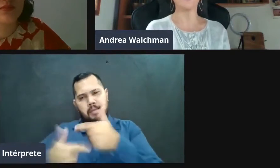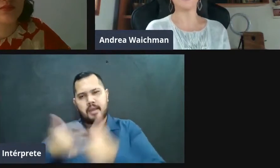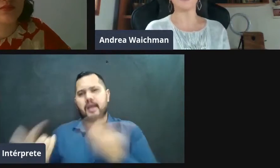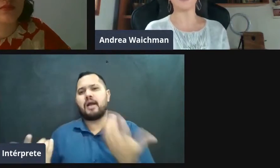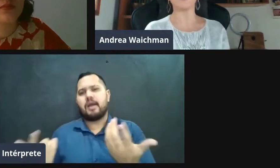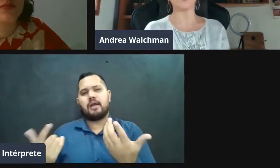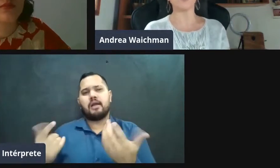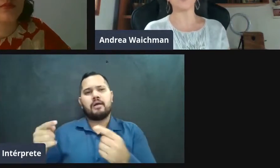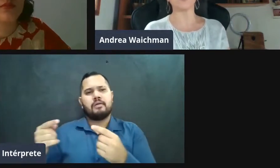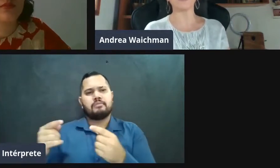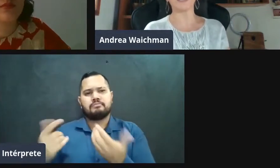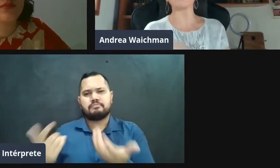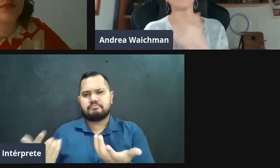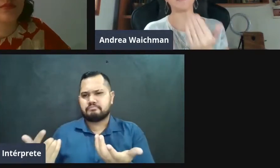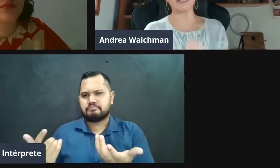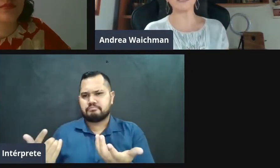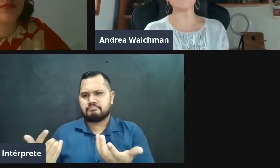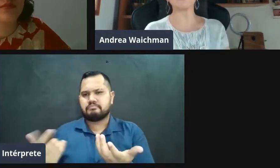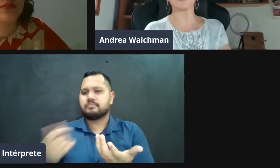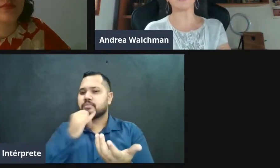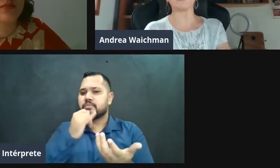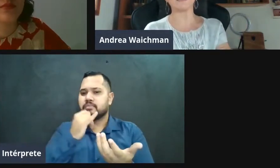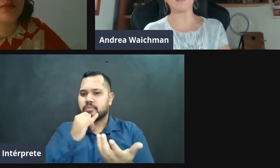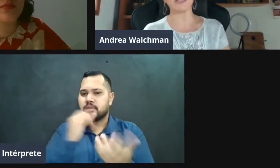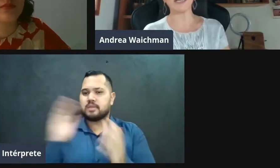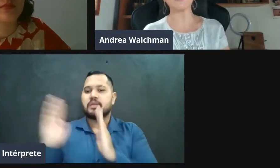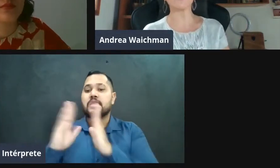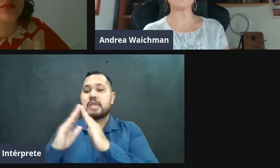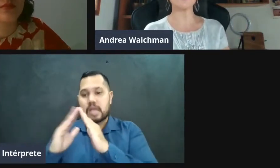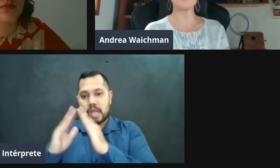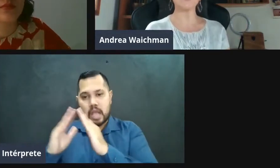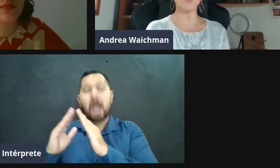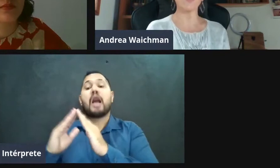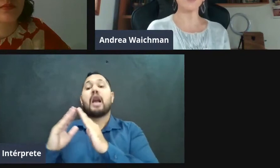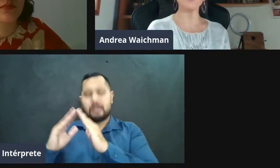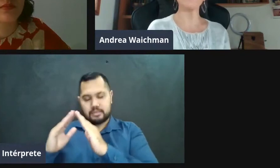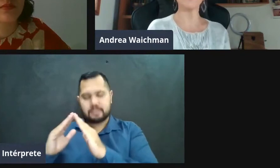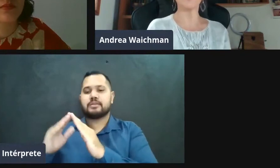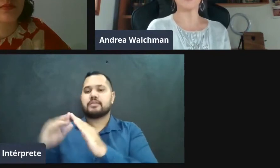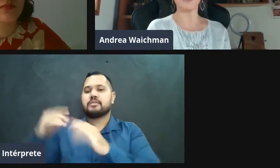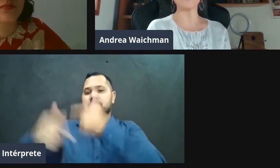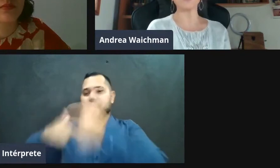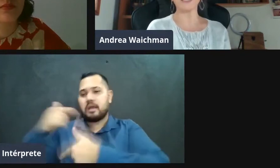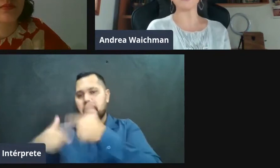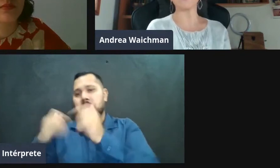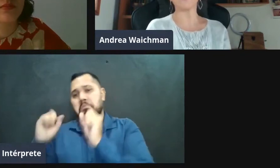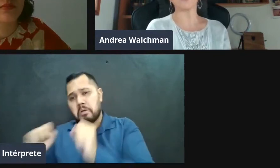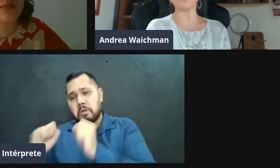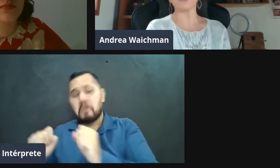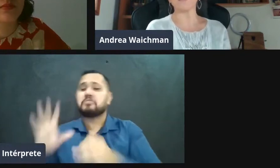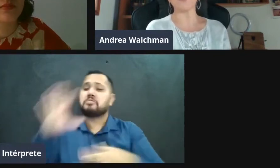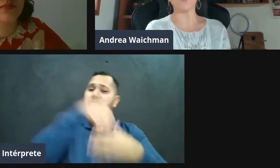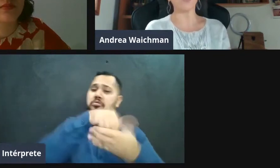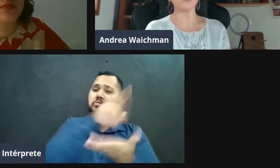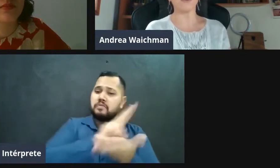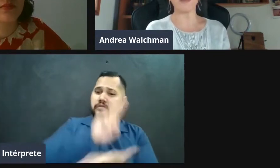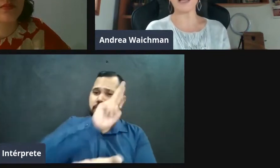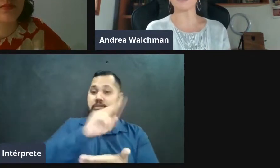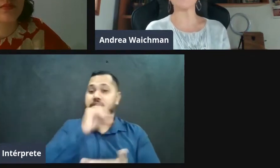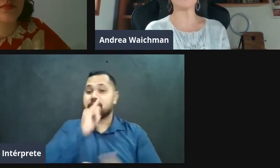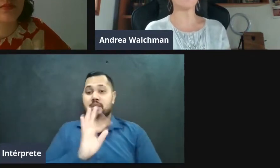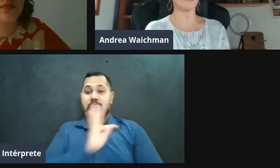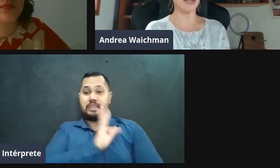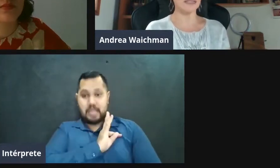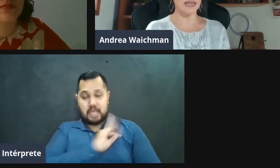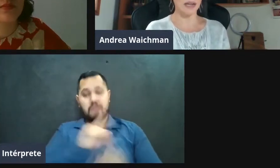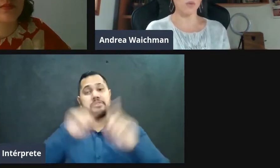office, não em caráter permanente, mas em caráter intermitente, facilitando o convívio do técnico e do servidor com seus